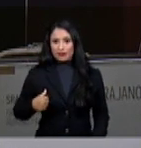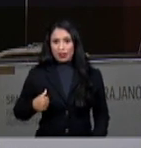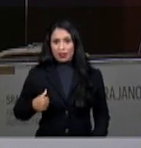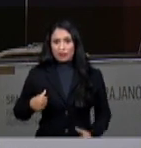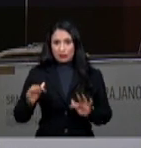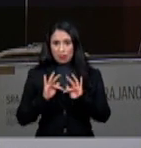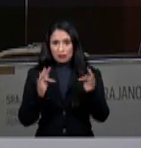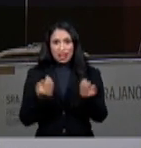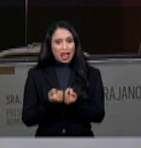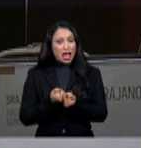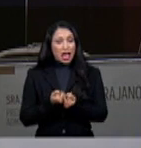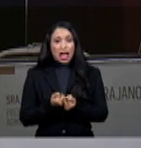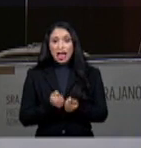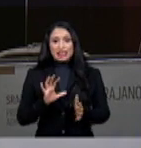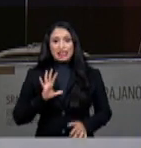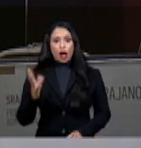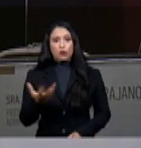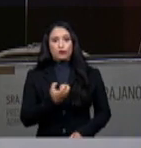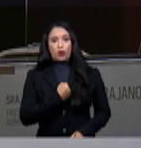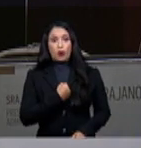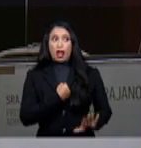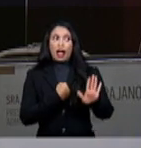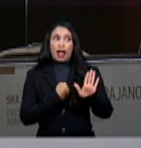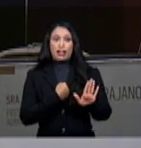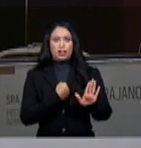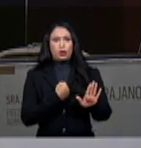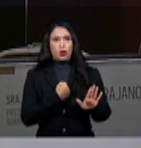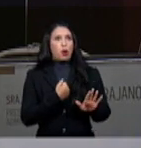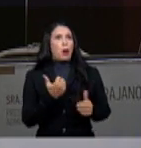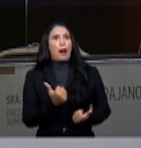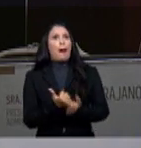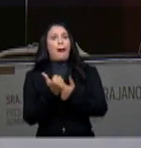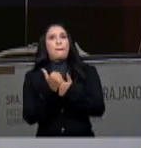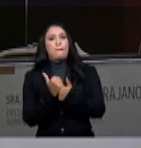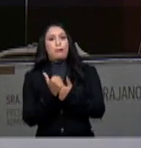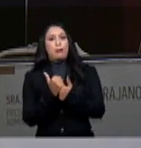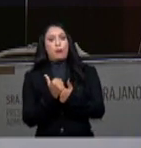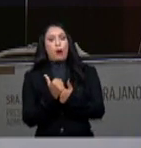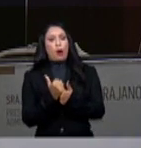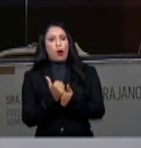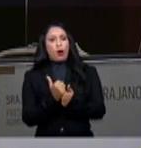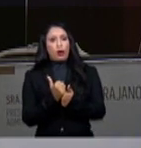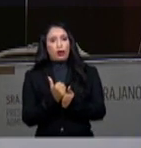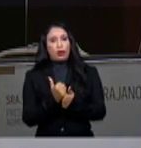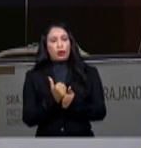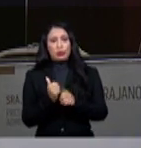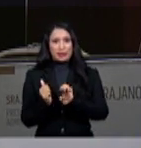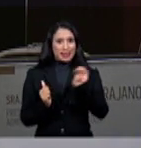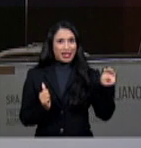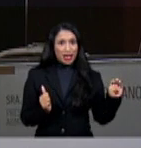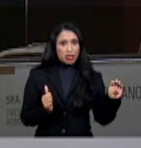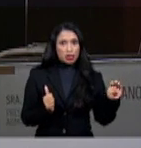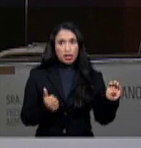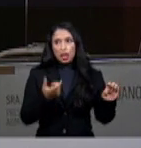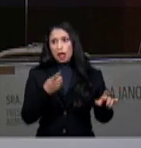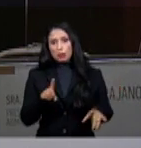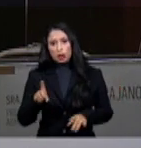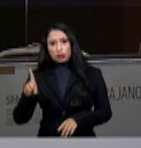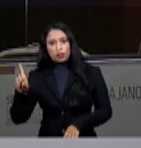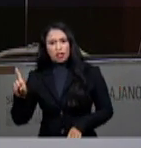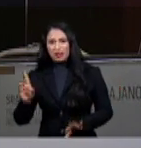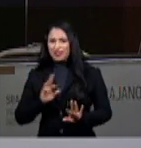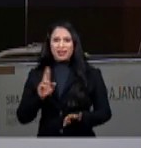vou ser a favor da bolsa família aí eu sou esquerdo quando eu sou a favor da privatização do correio de qualquer coisa eu sou direito então assim